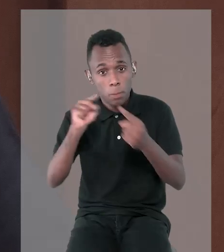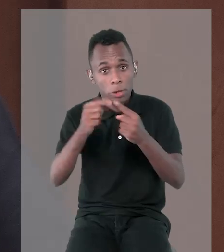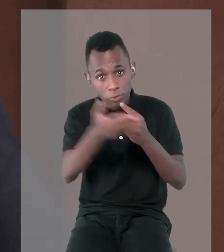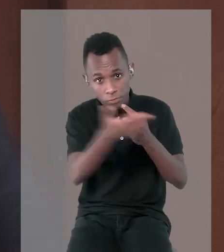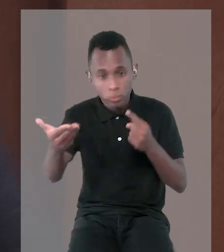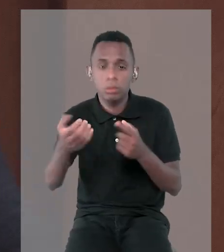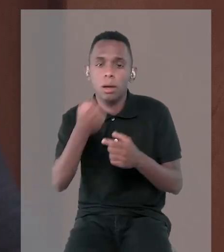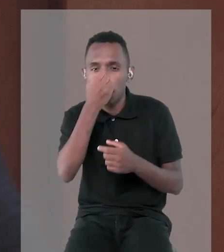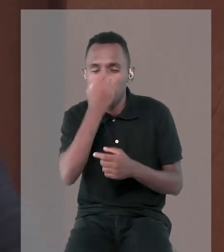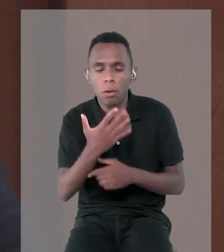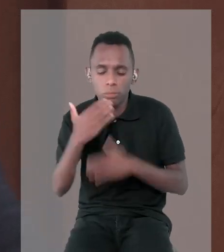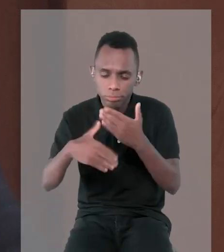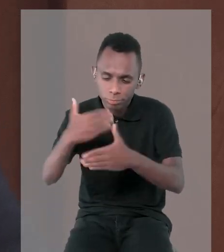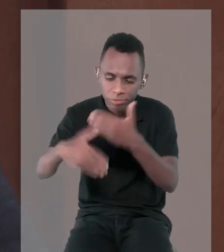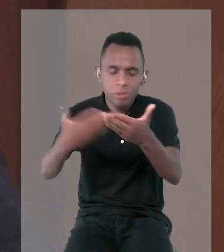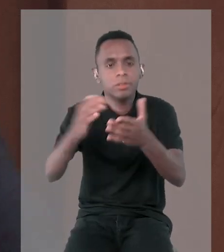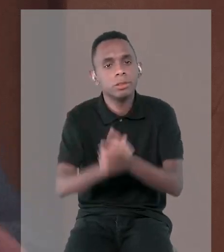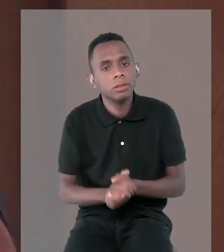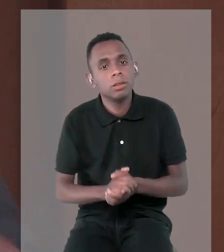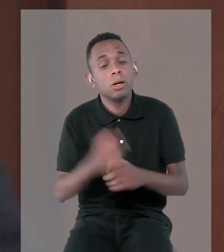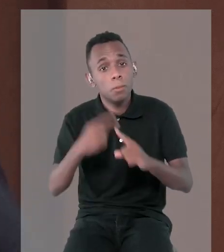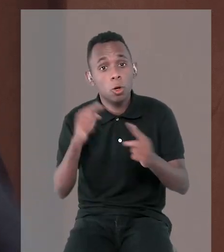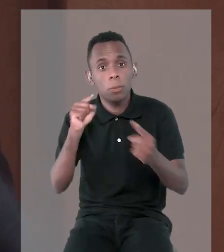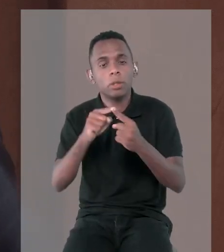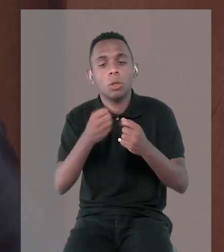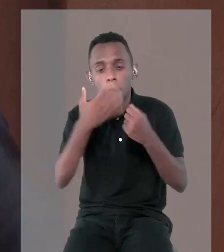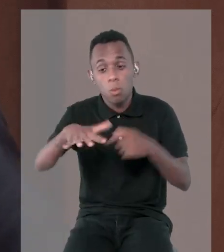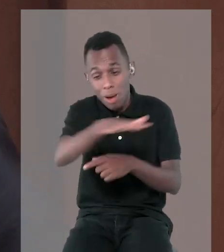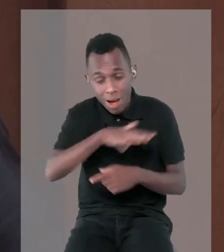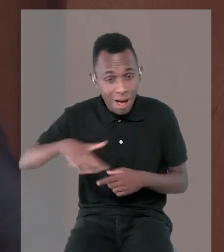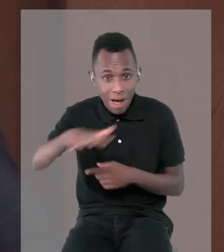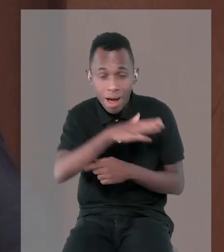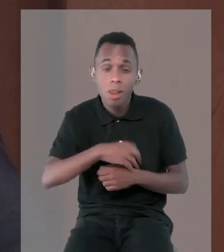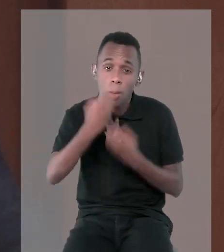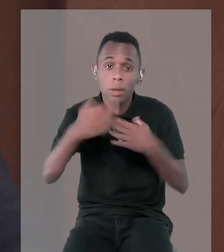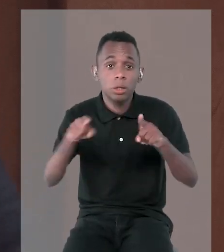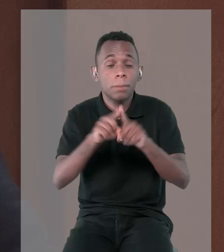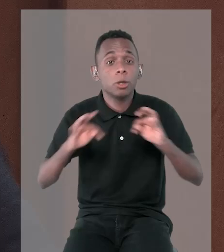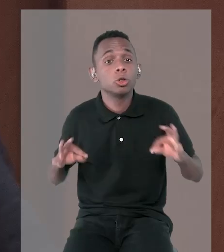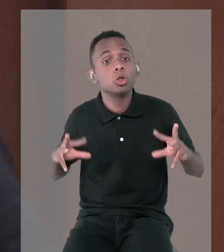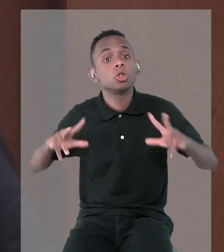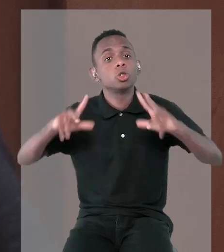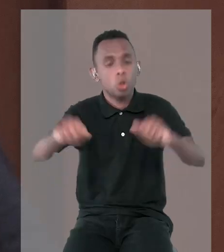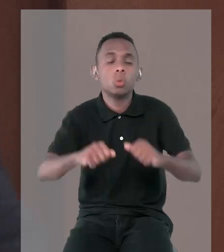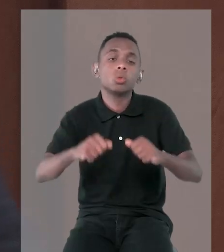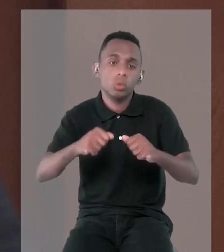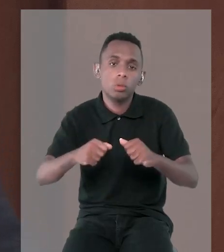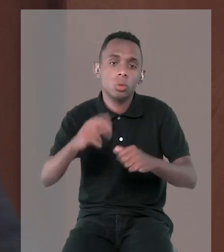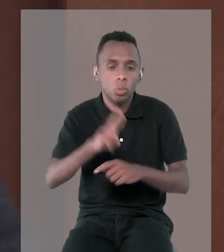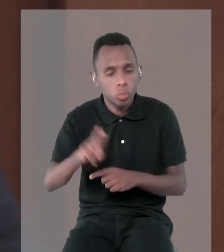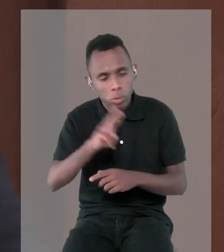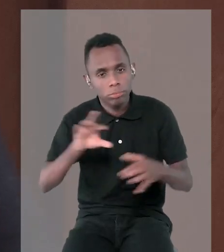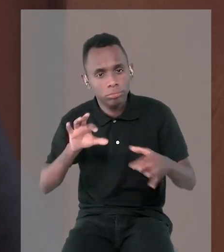você seja muito bem sucedida, pelo bem do Vale do Rio Doce, né, e pelo bem de todos que vierem a